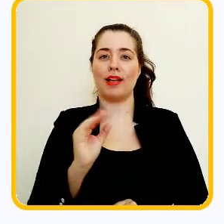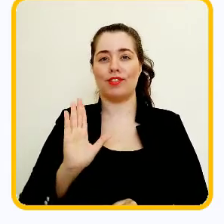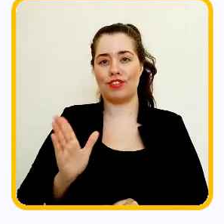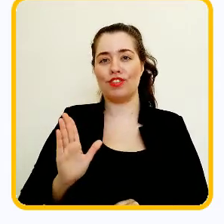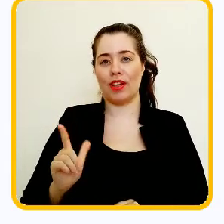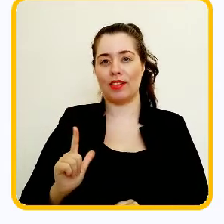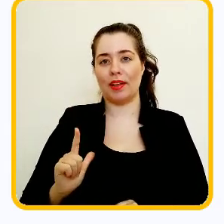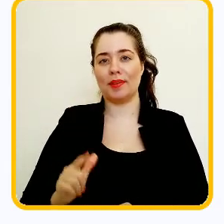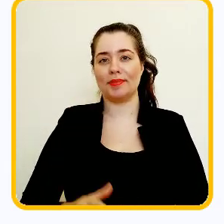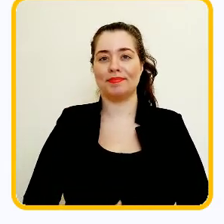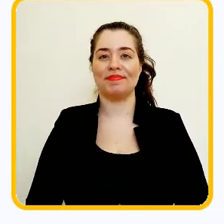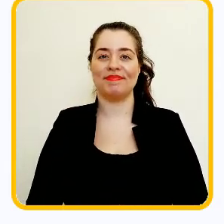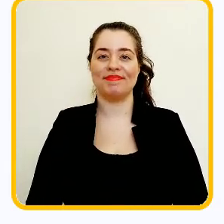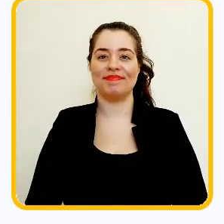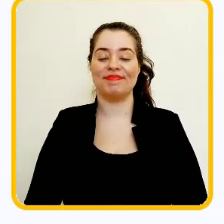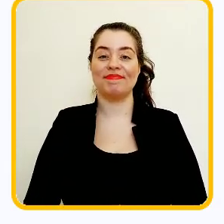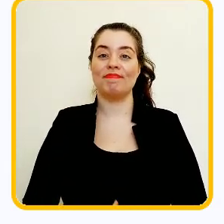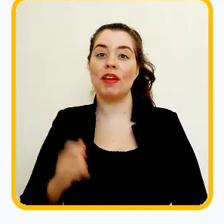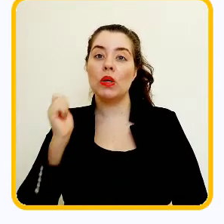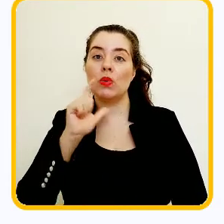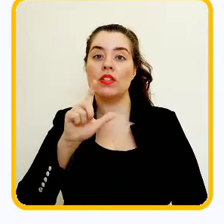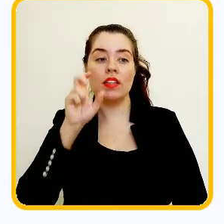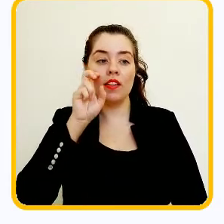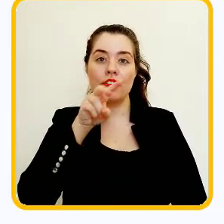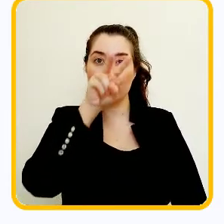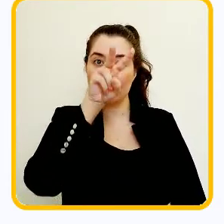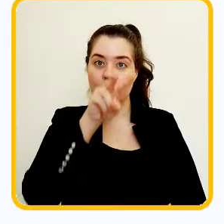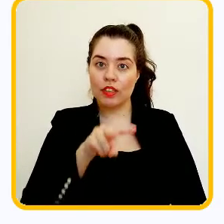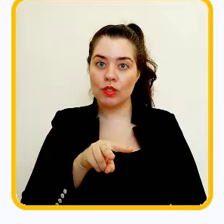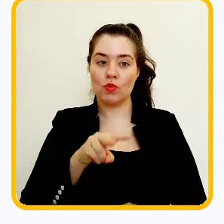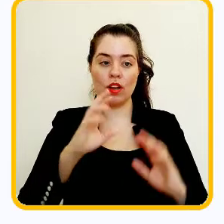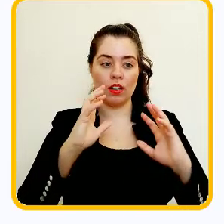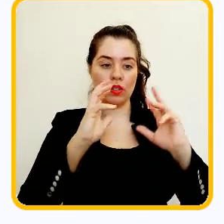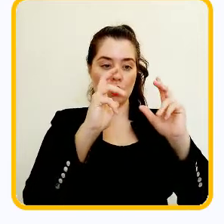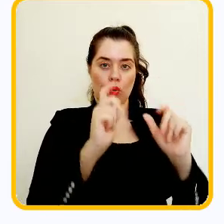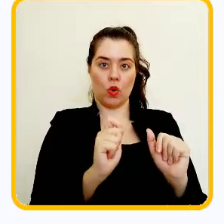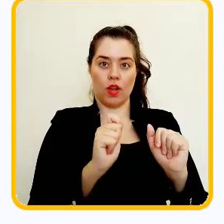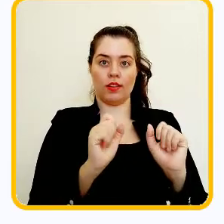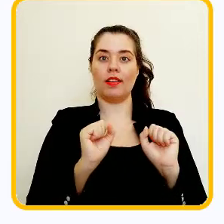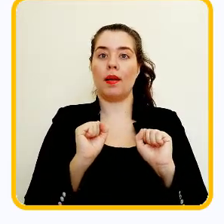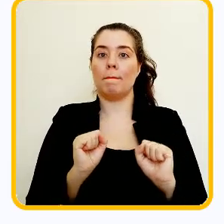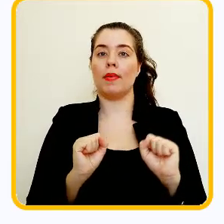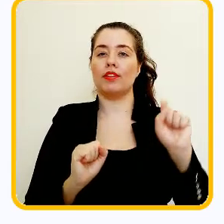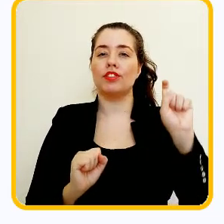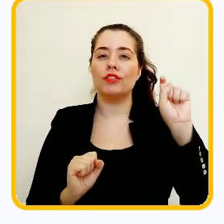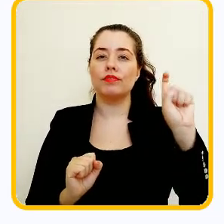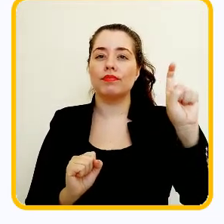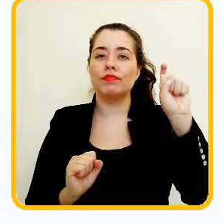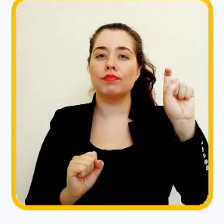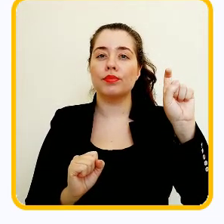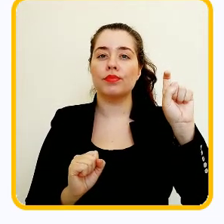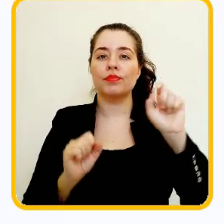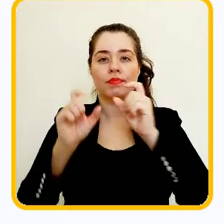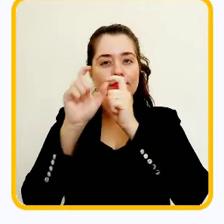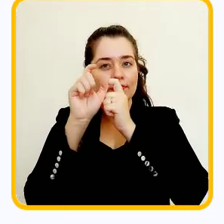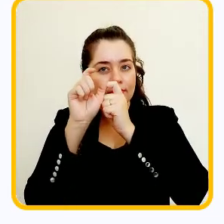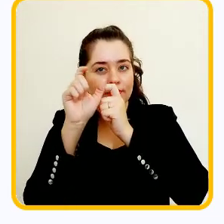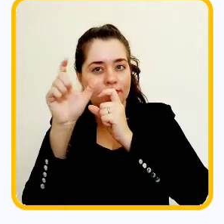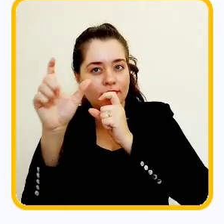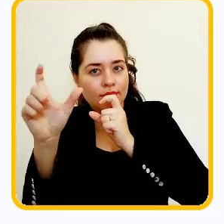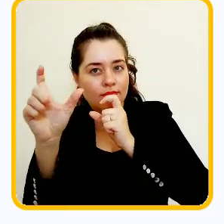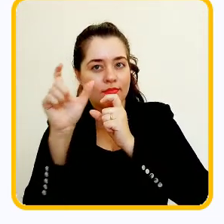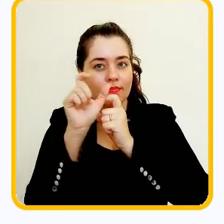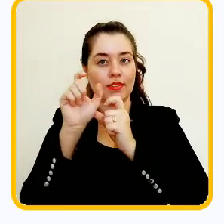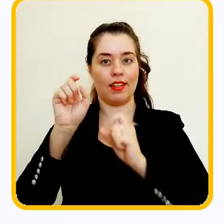tem algumas postagens aqui nessa atividade. Para você visualizar uma postagem completa, você pode clicar